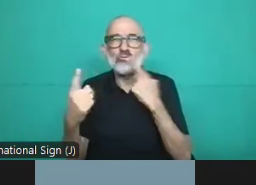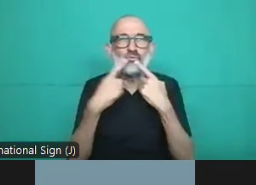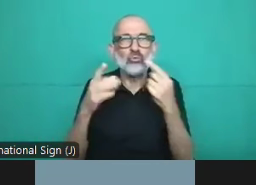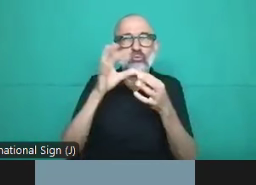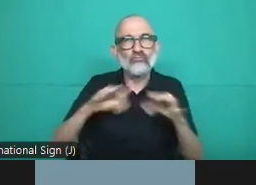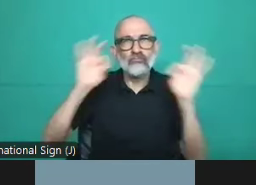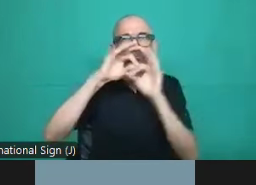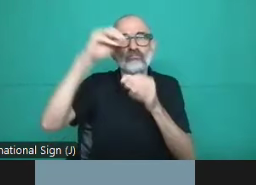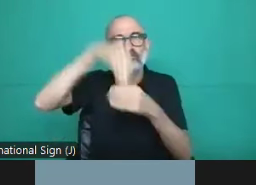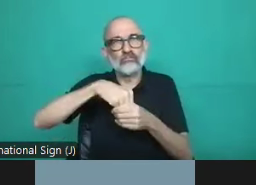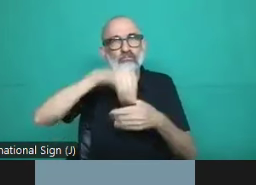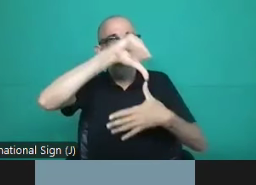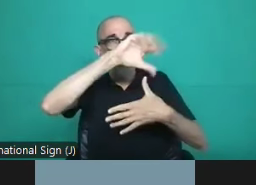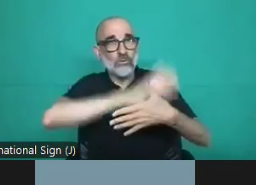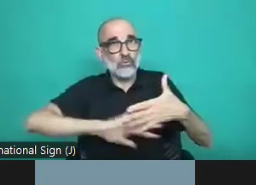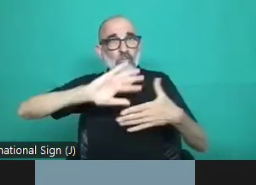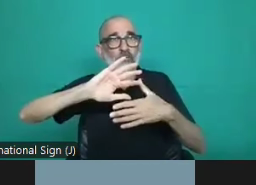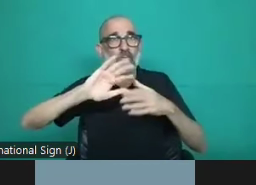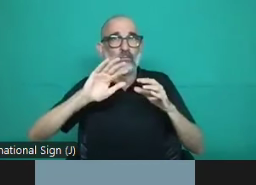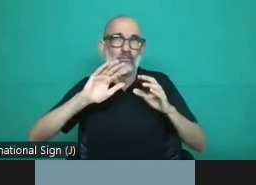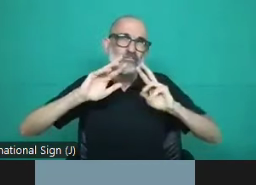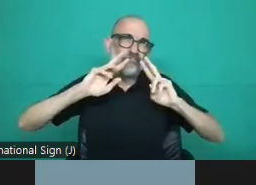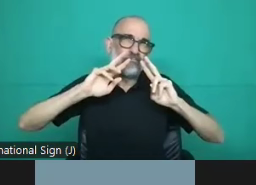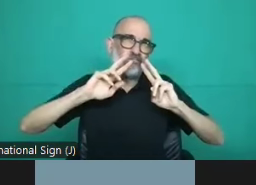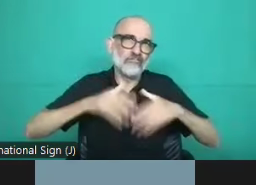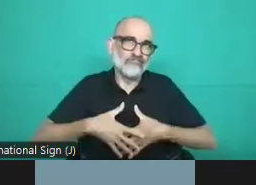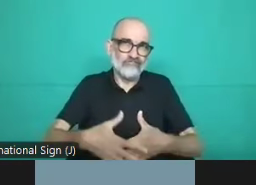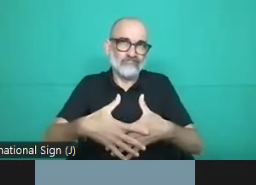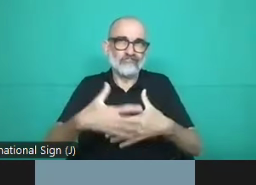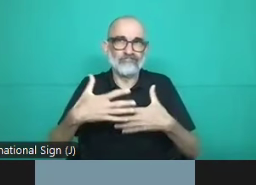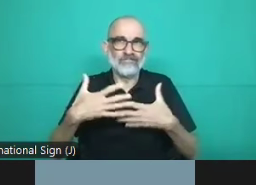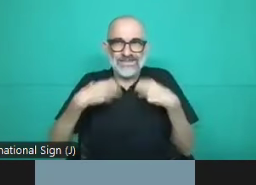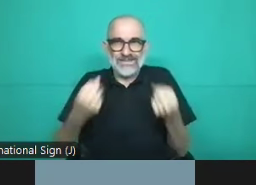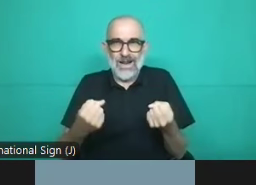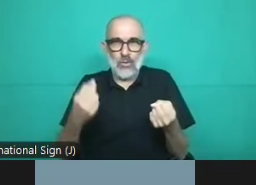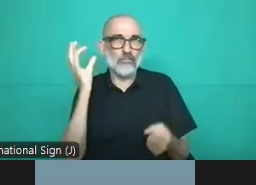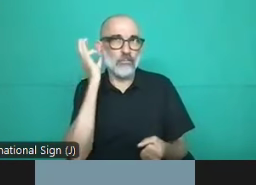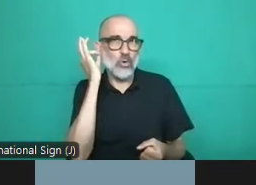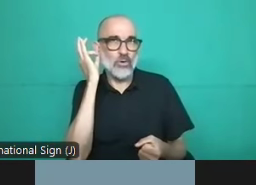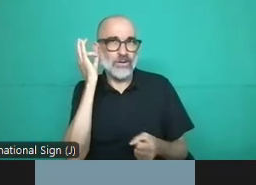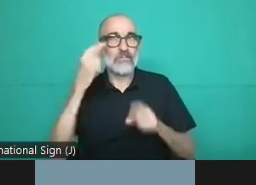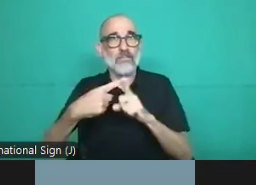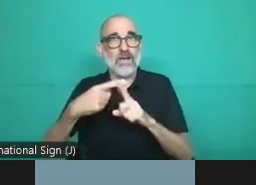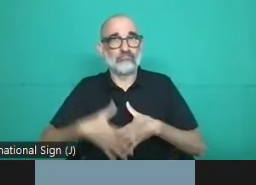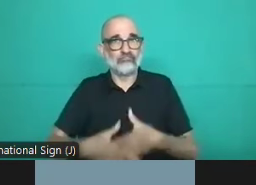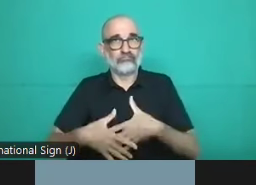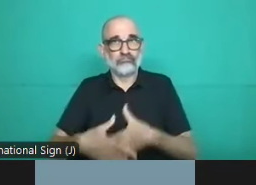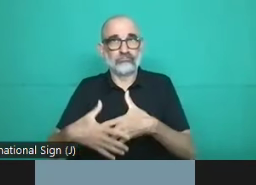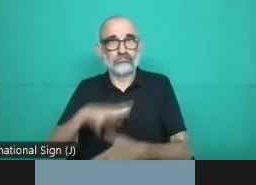SES da Colômbia. Maurício, agradecemos muito a você por participar e pode começar a sua